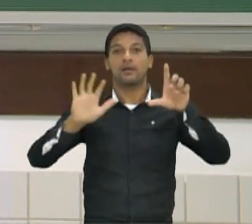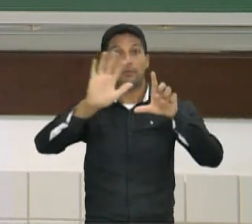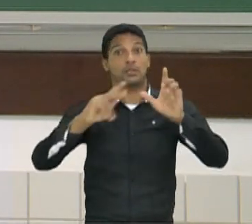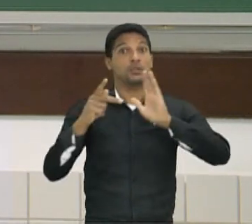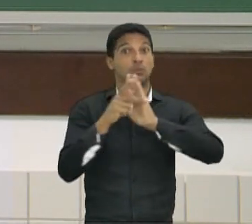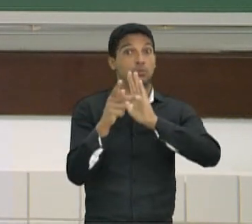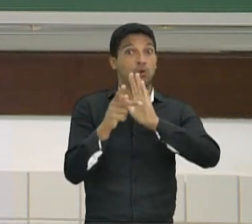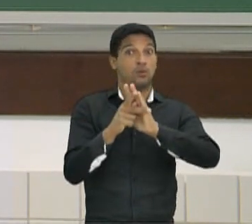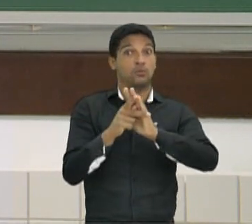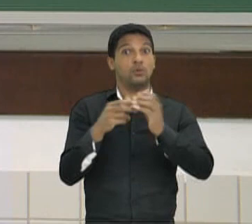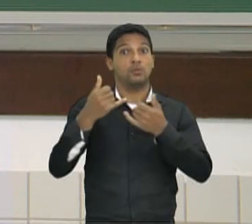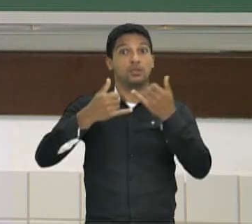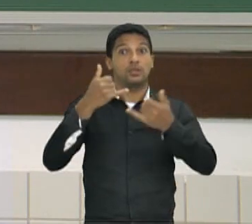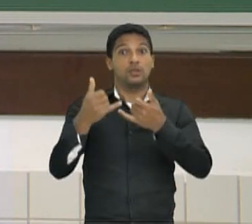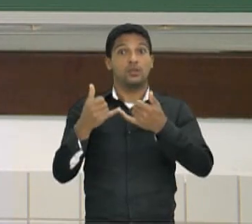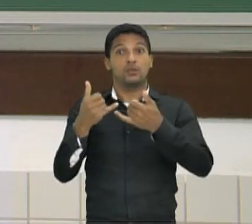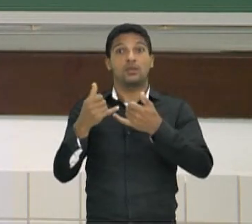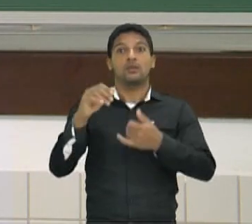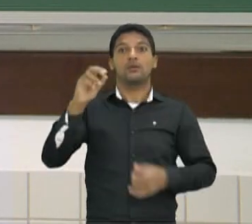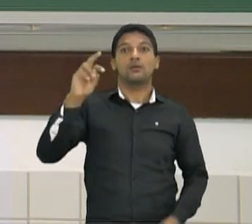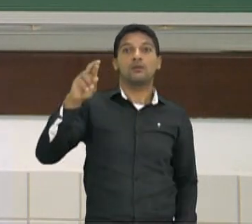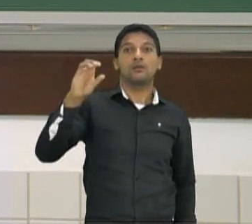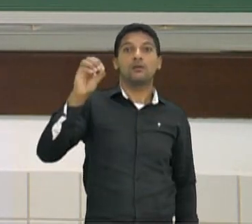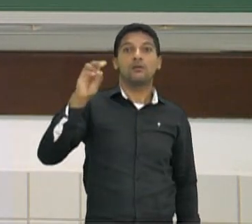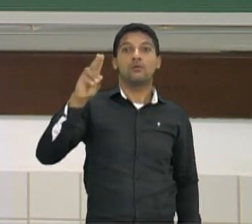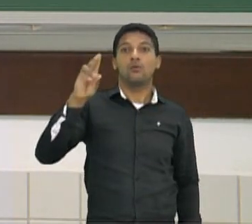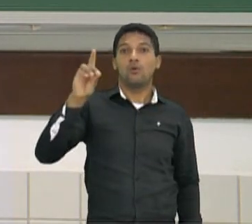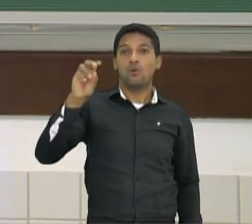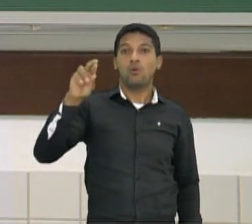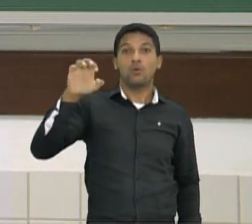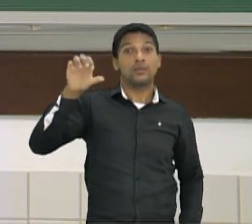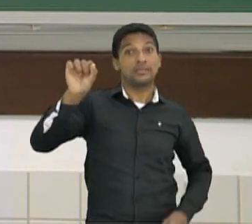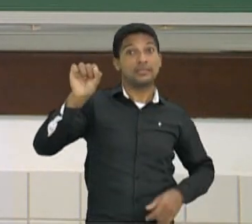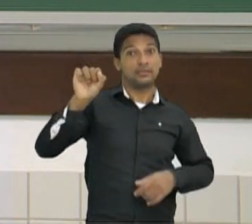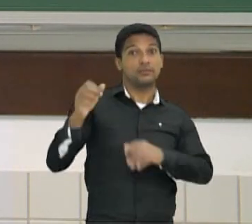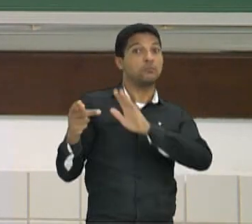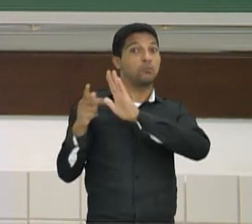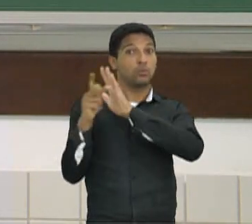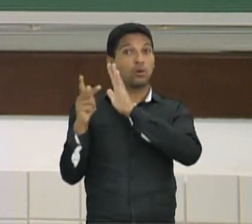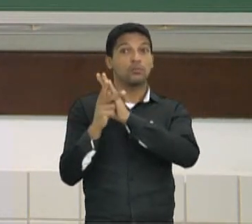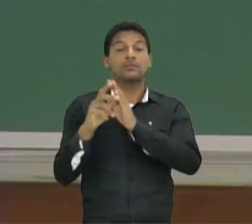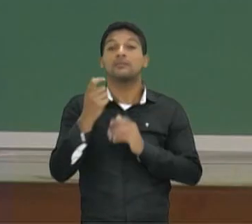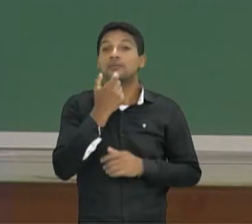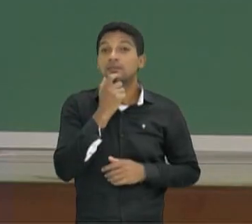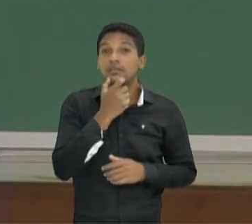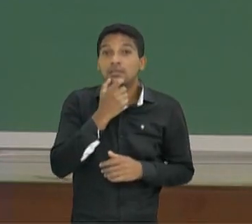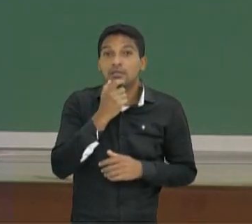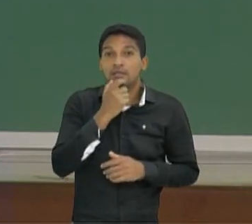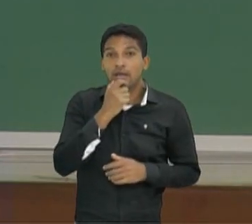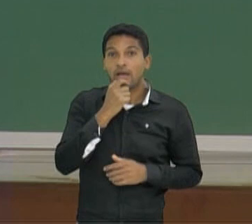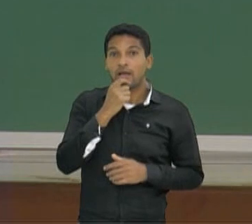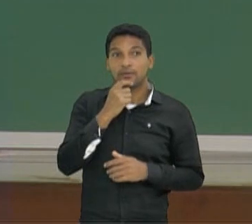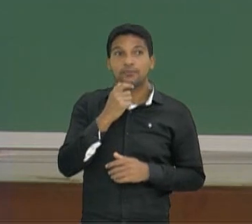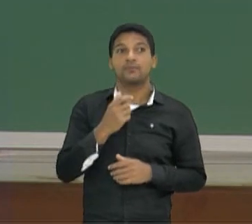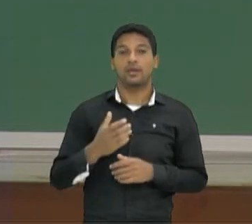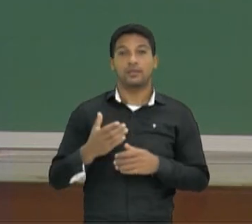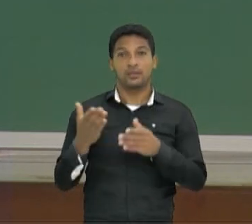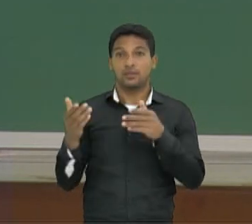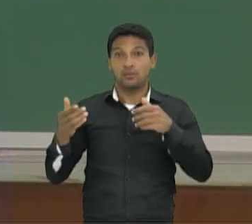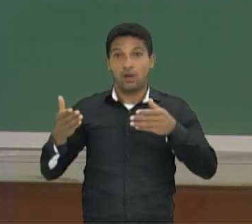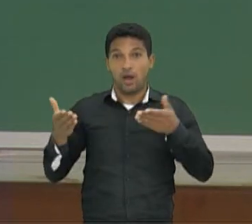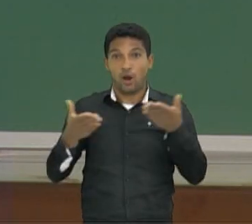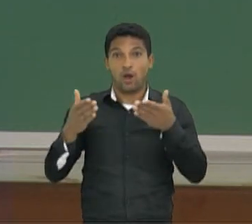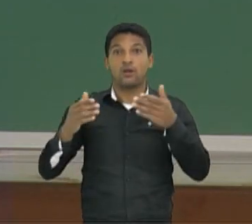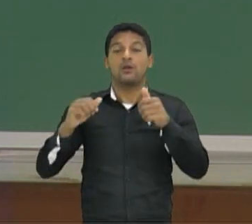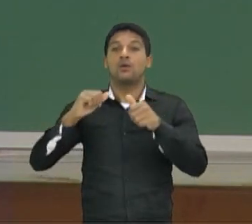que era praticado na Inglaterra, né? Antes de ir para os Estados Unidos e tornar-se o esporte que nós conhecemos hoje, que é o beisebol. Então,